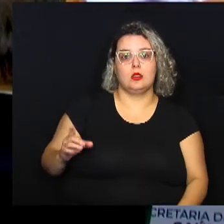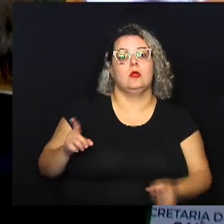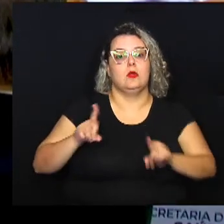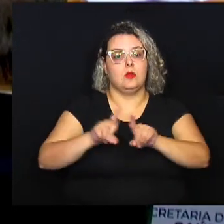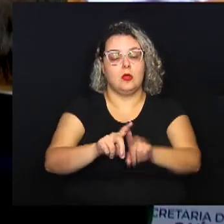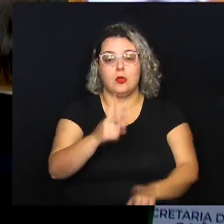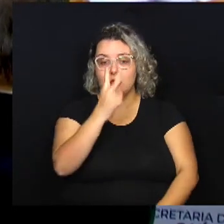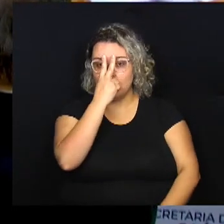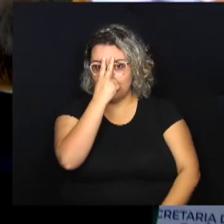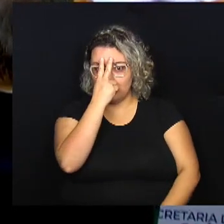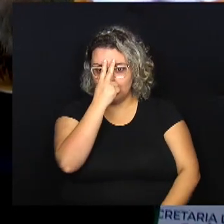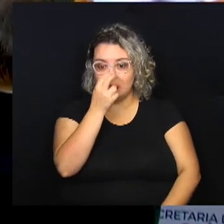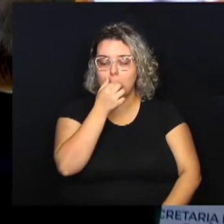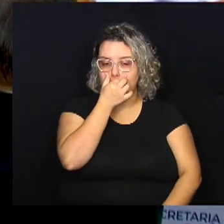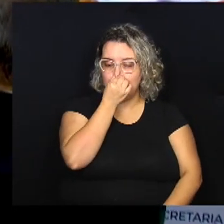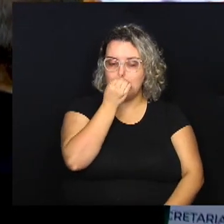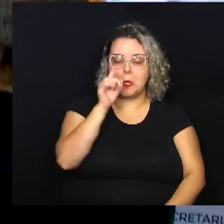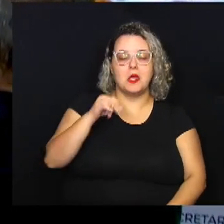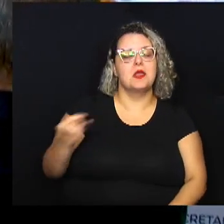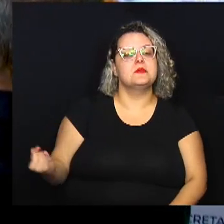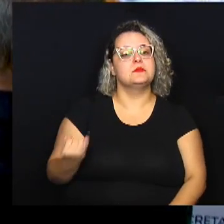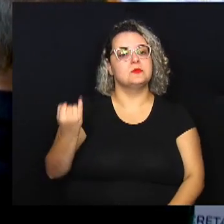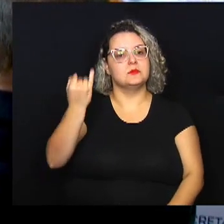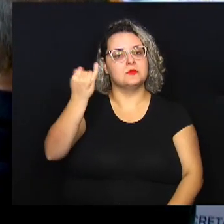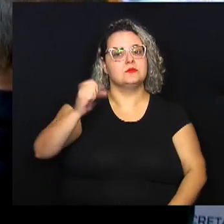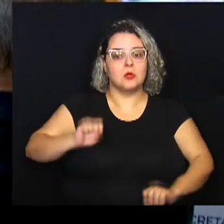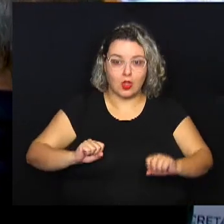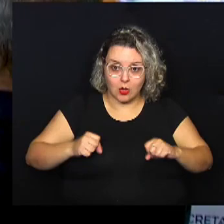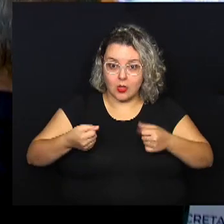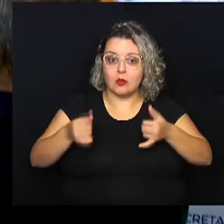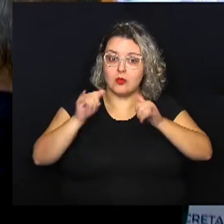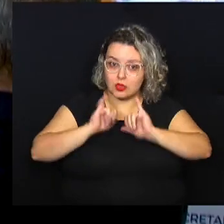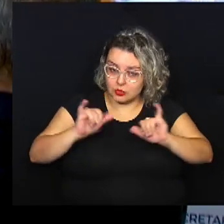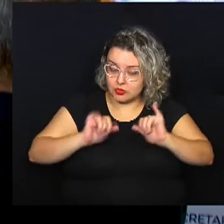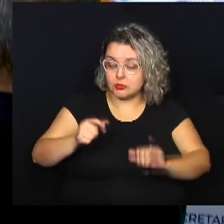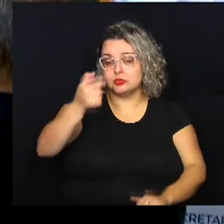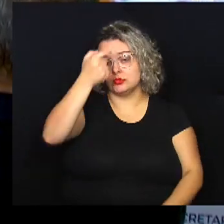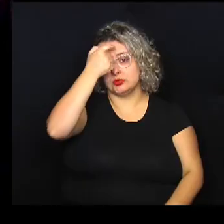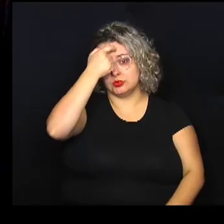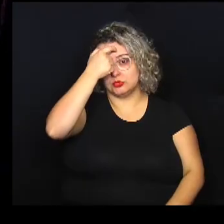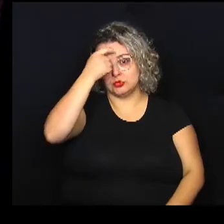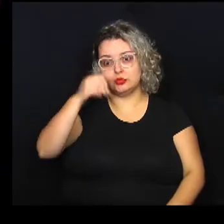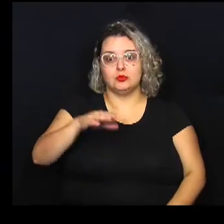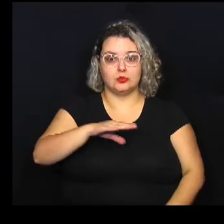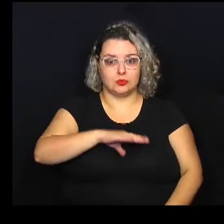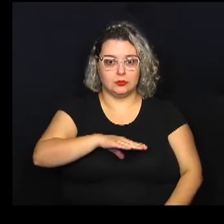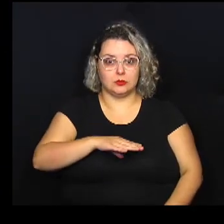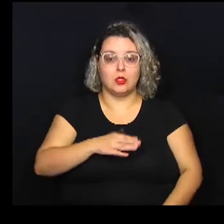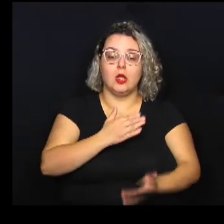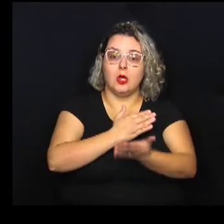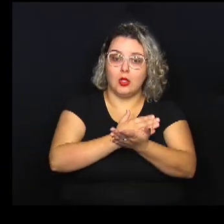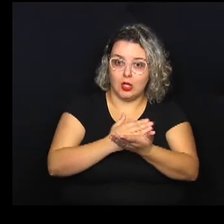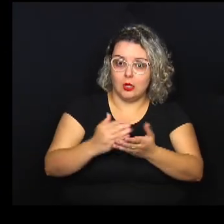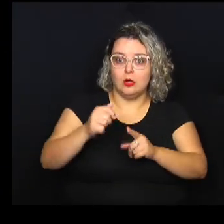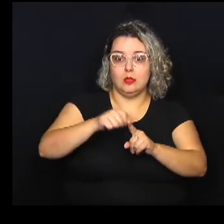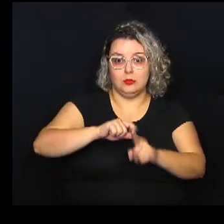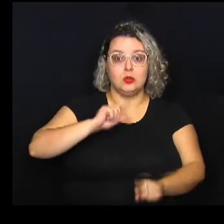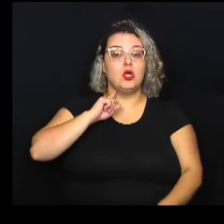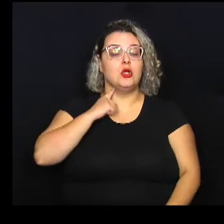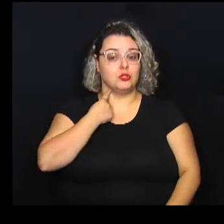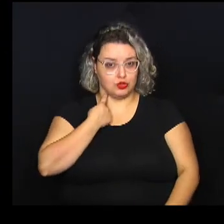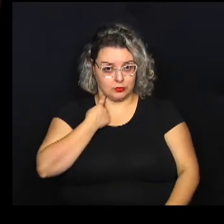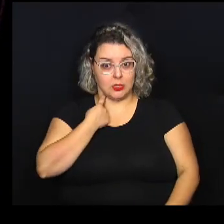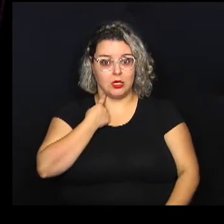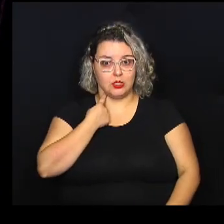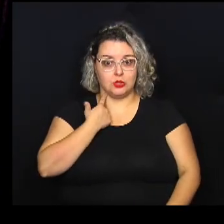Vinícius Riveretti, é muito importante o reforço das campanhas de conscientização no município. Iniciamos o mês de maio,